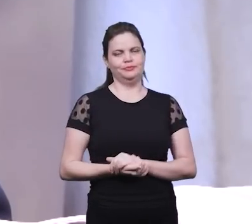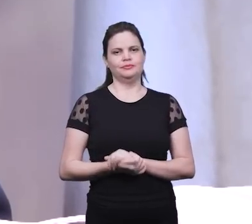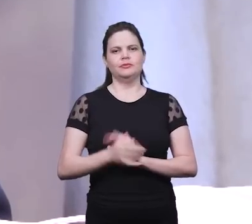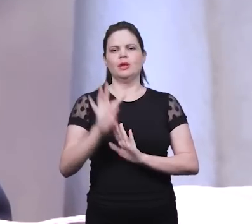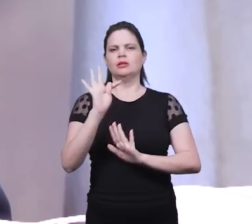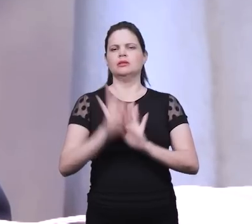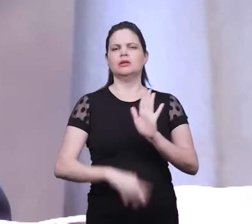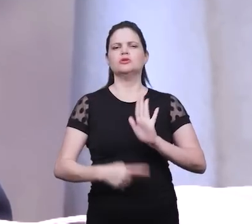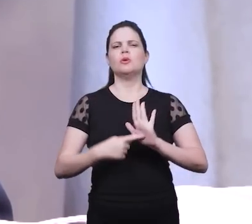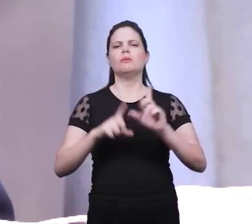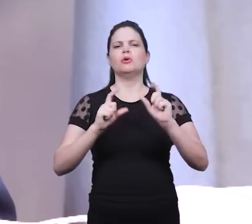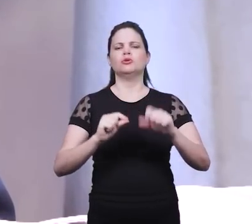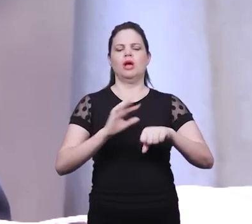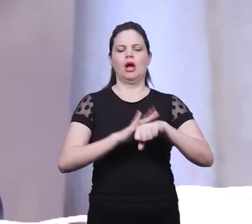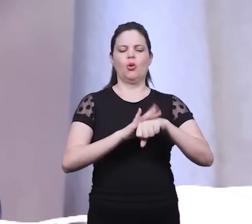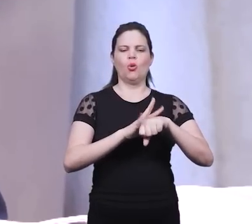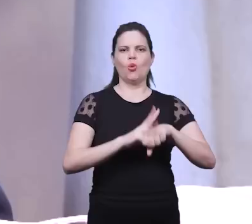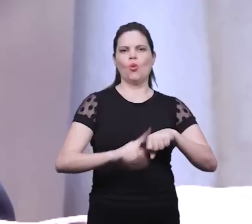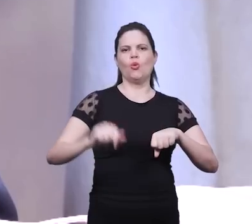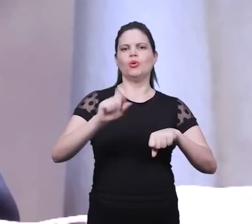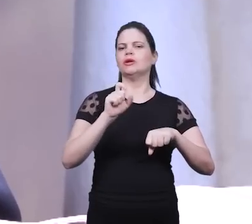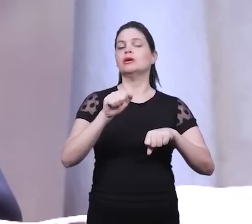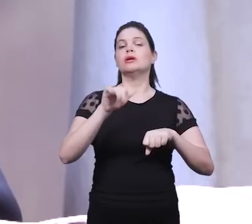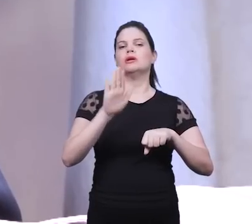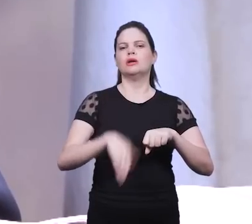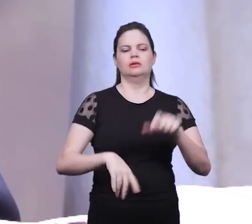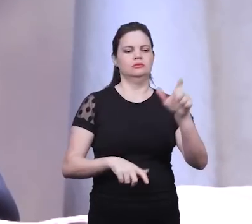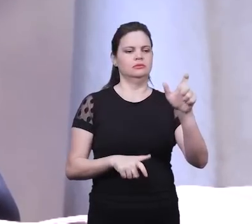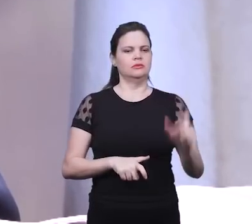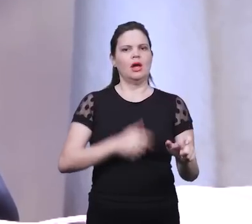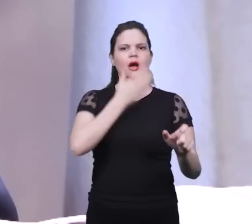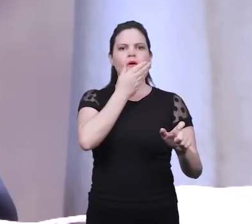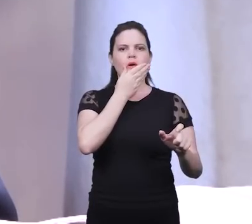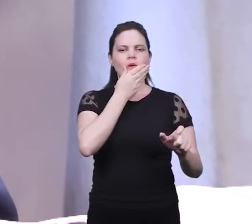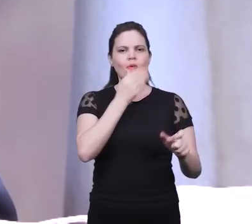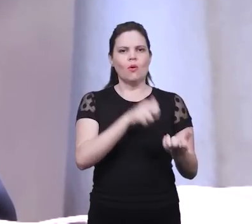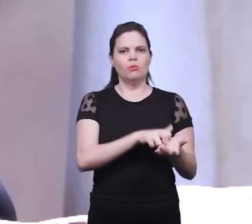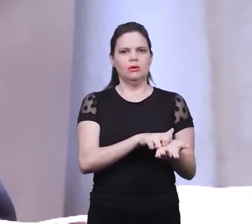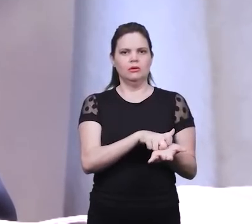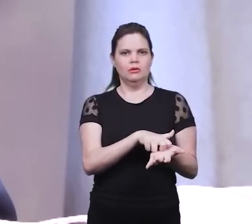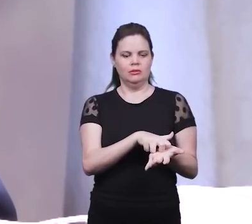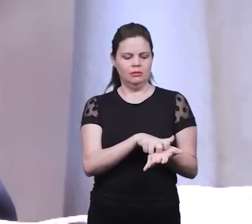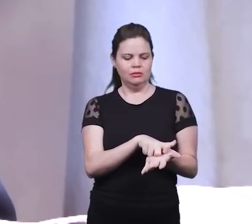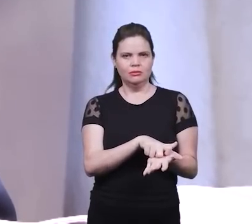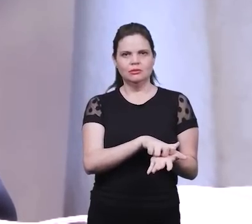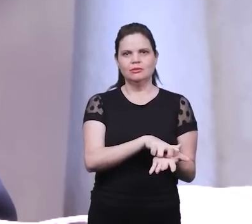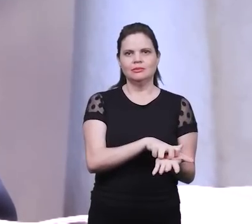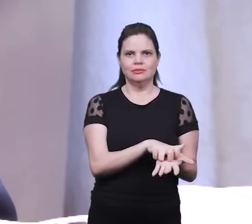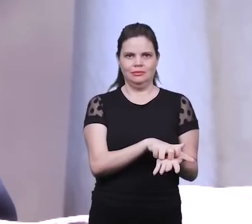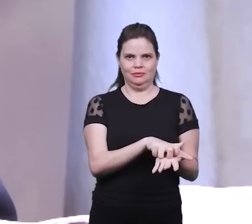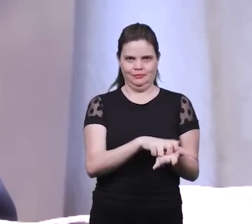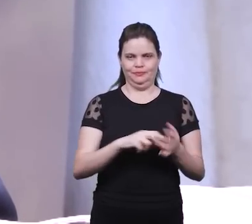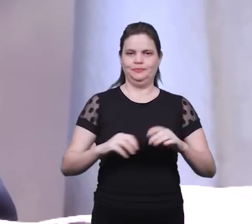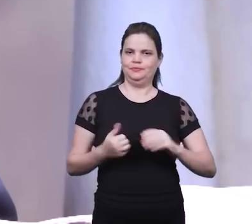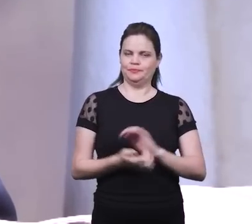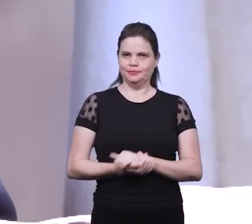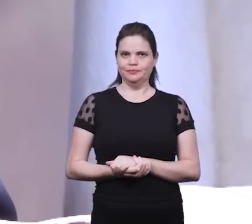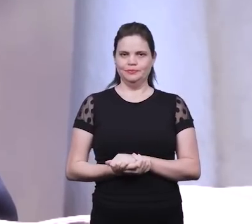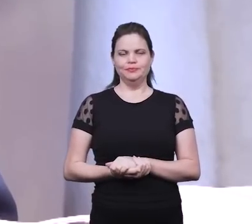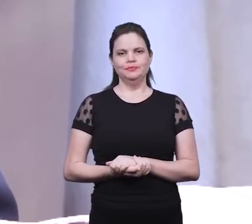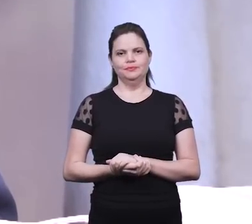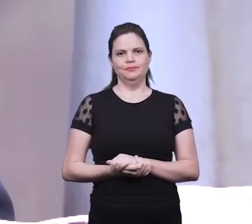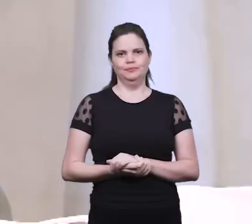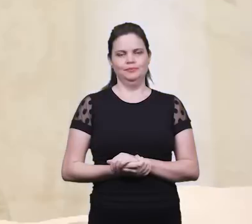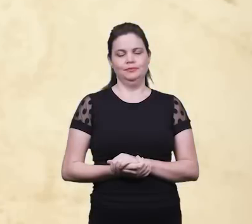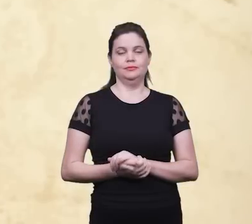1, fala sobre a cura de um paralítico do tanque de Betesda, né? É o que se entende que era um paralítico, né? Vamos lá, começar no